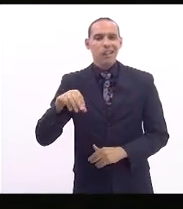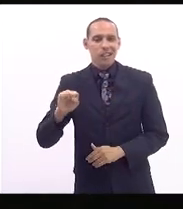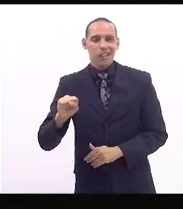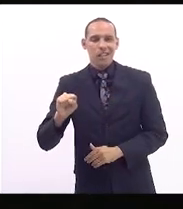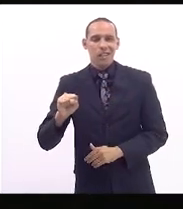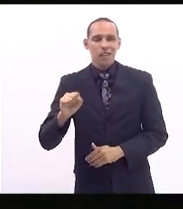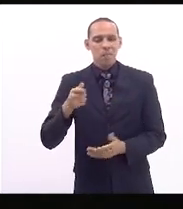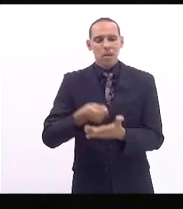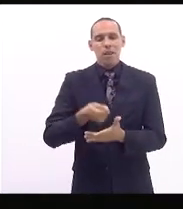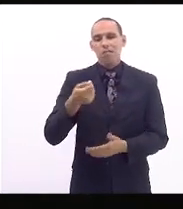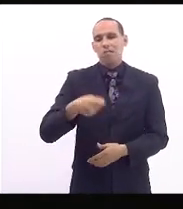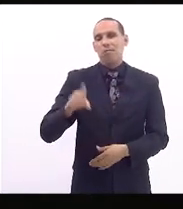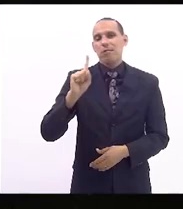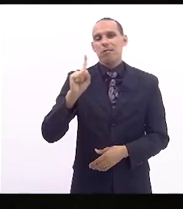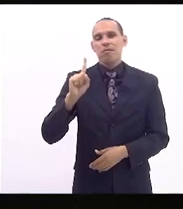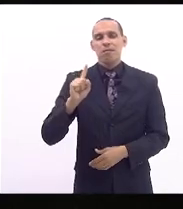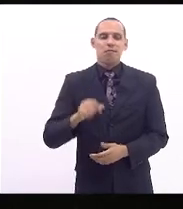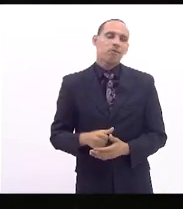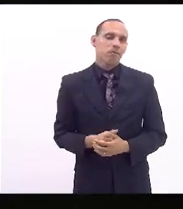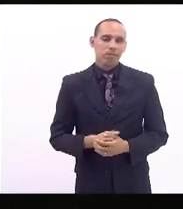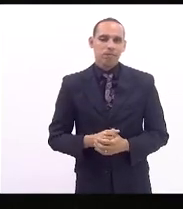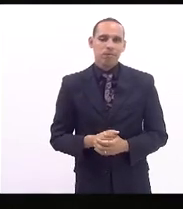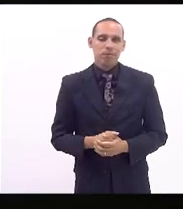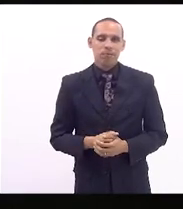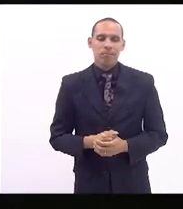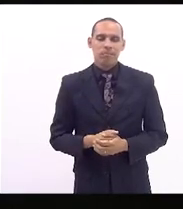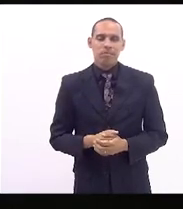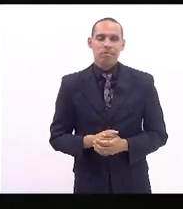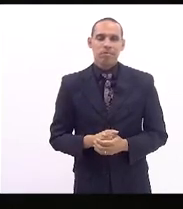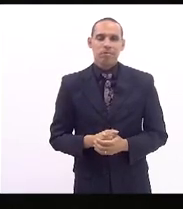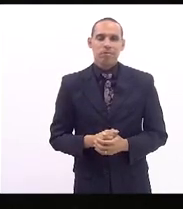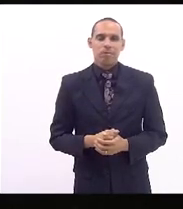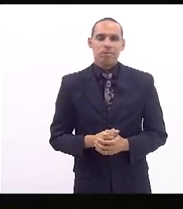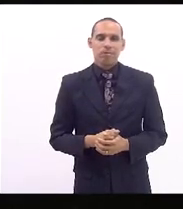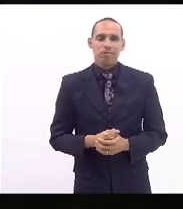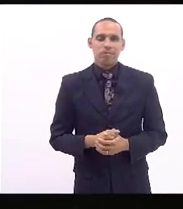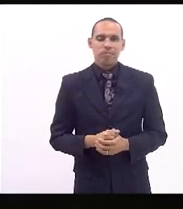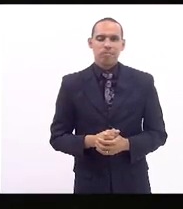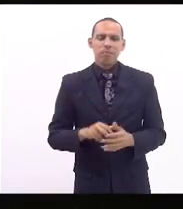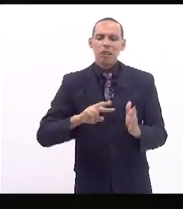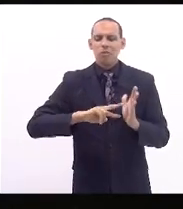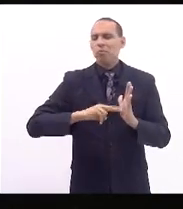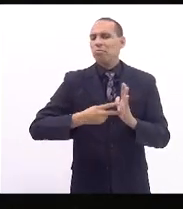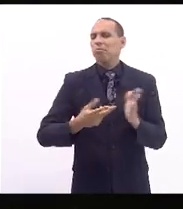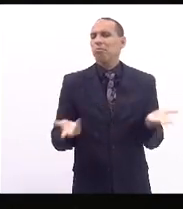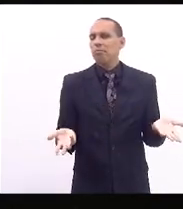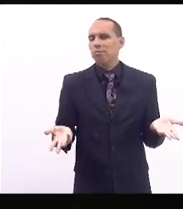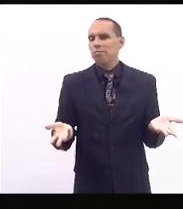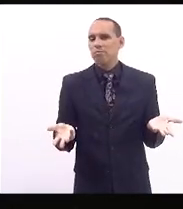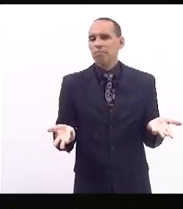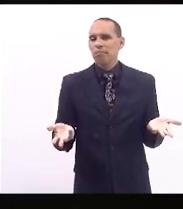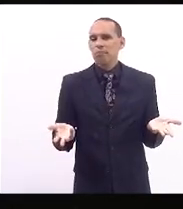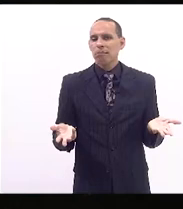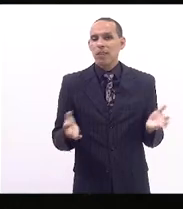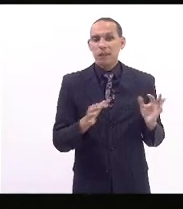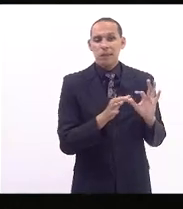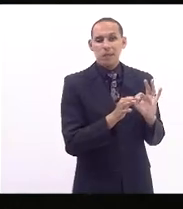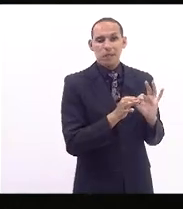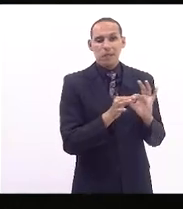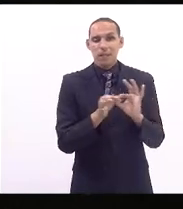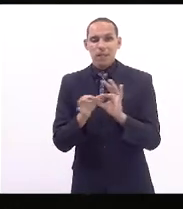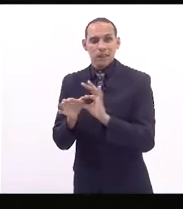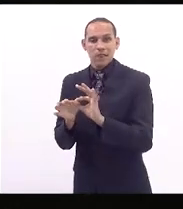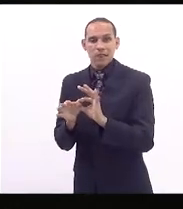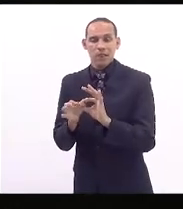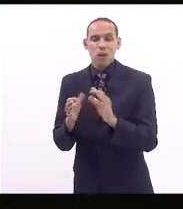Agência Nacional de saúde suplementar em O quê que significa isso Nesse contexto